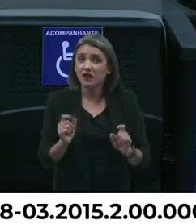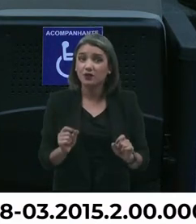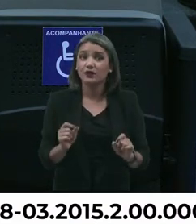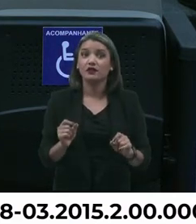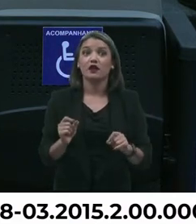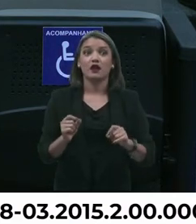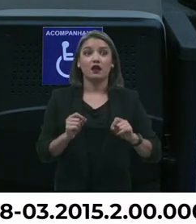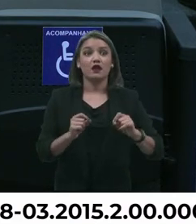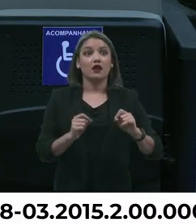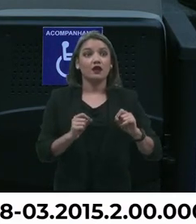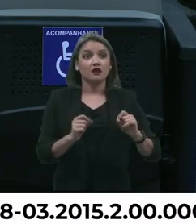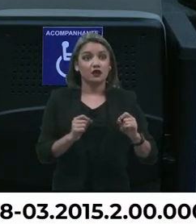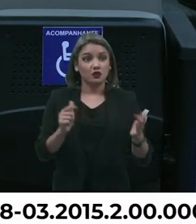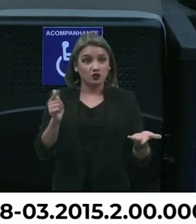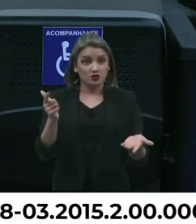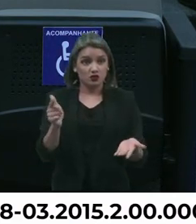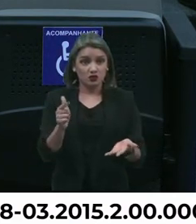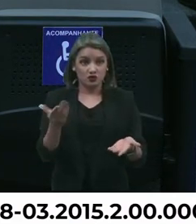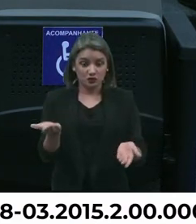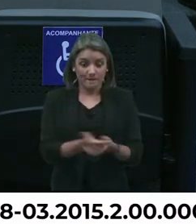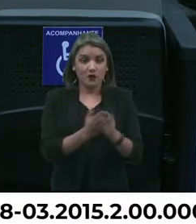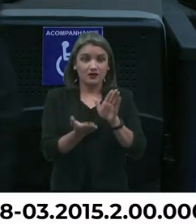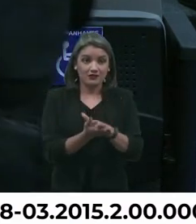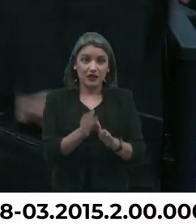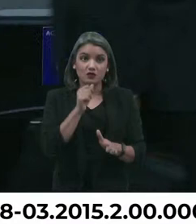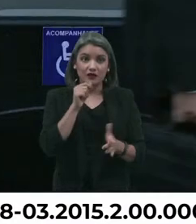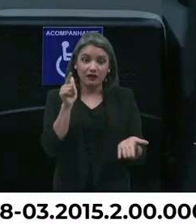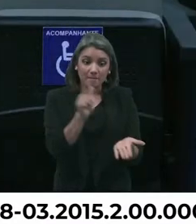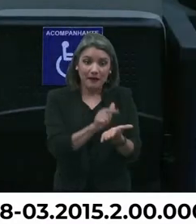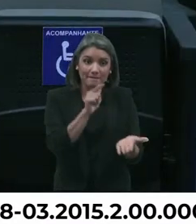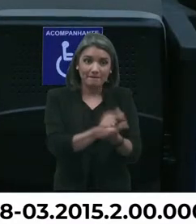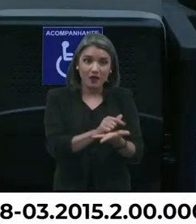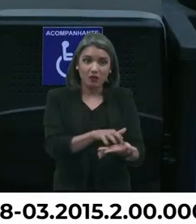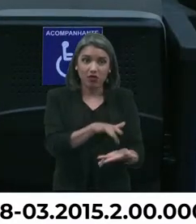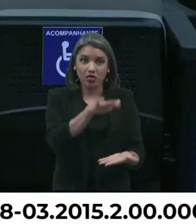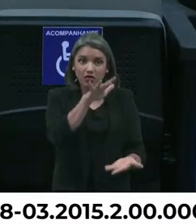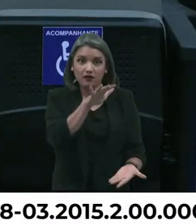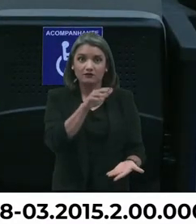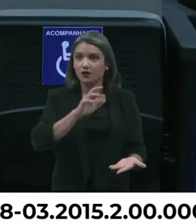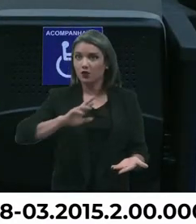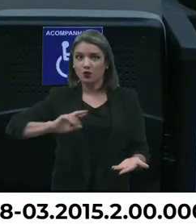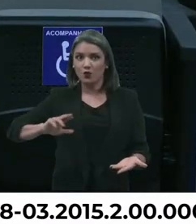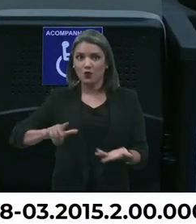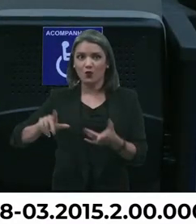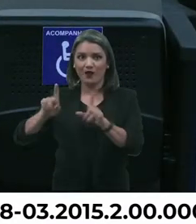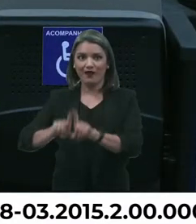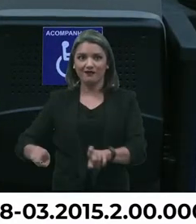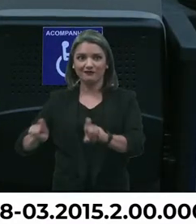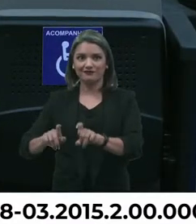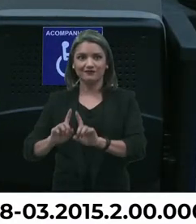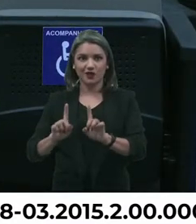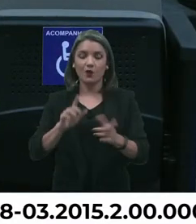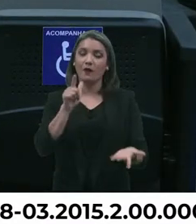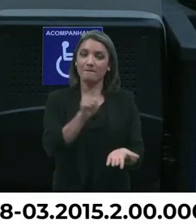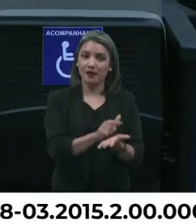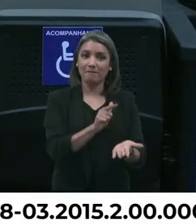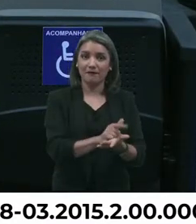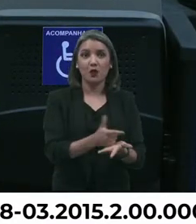que os processos ainda eram físicos, conselheiro Paiquim. Processos ainda eram de papel. E, na